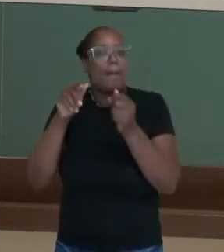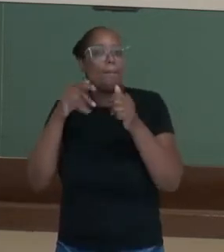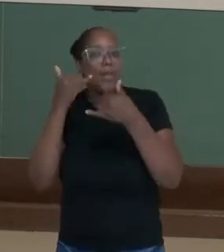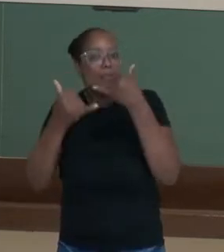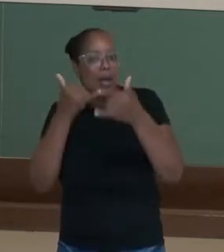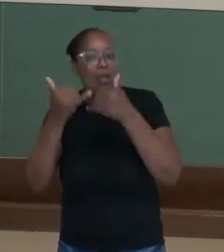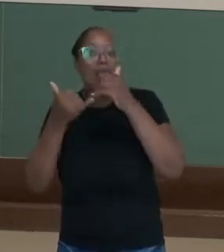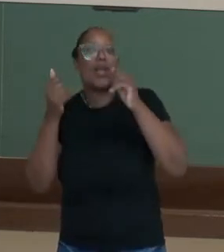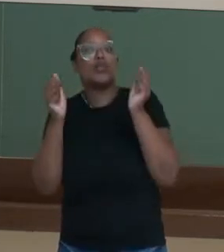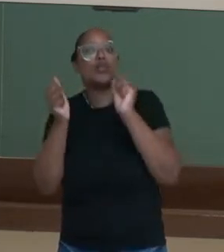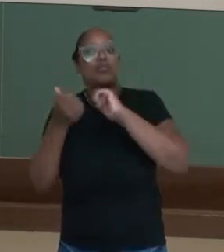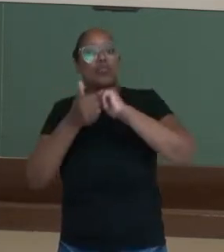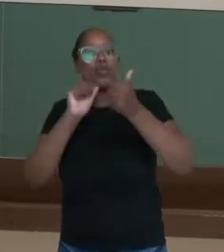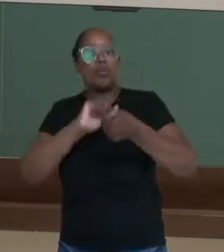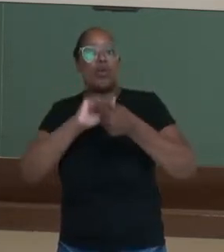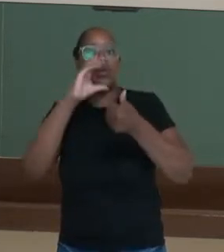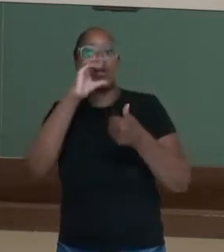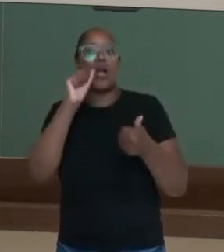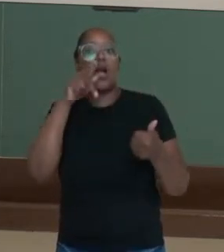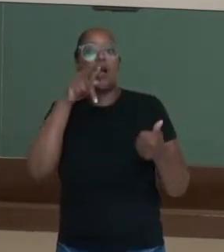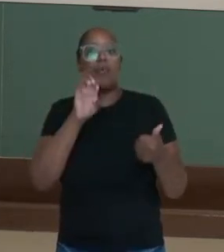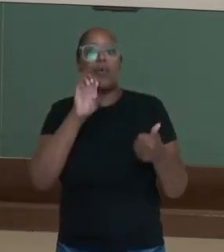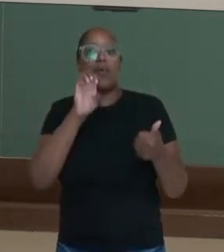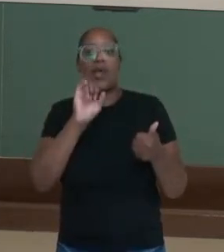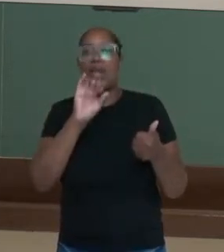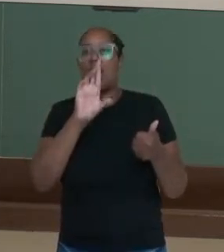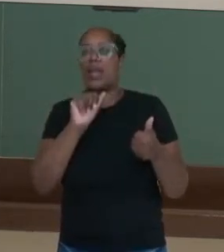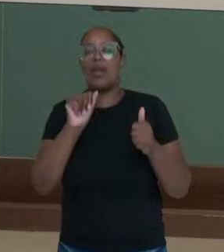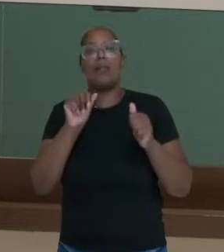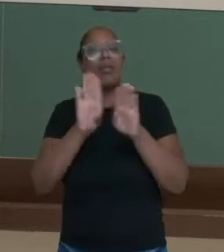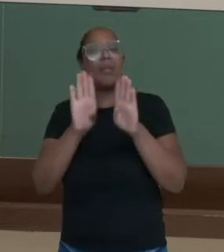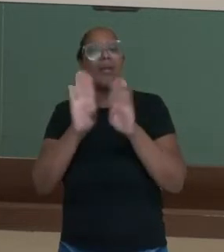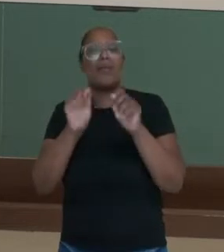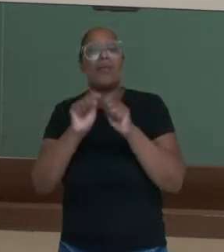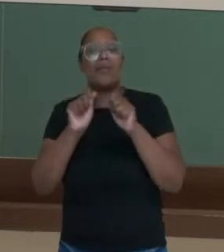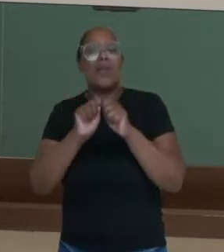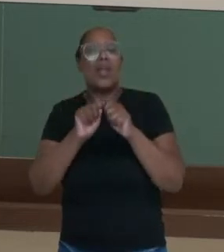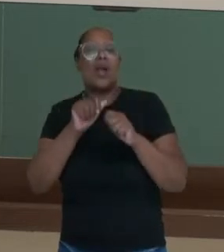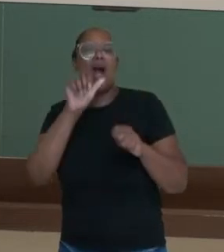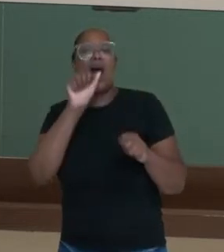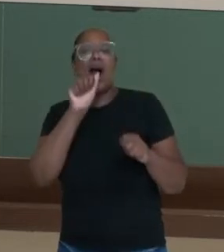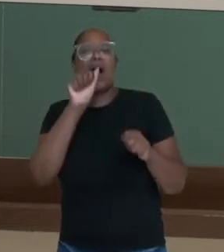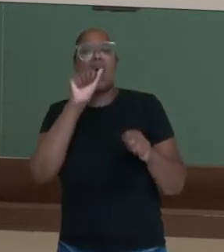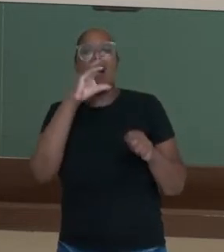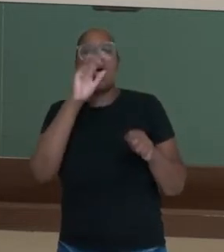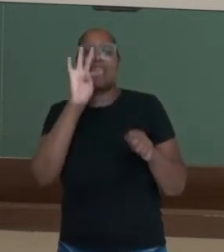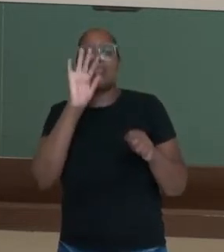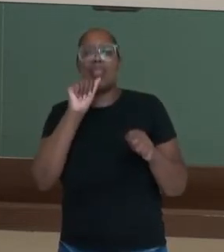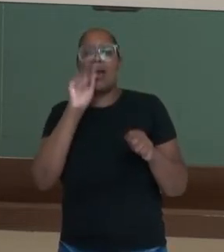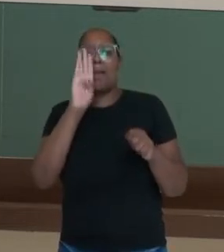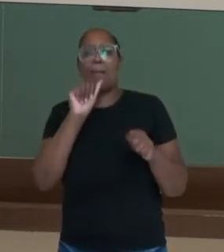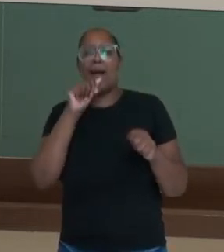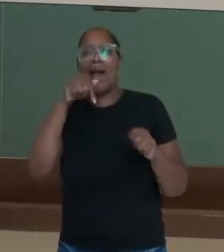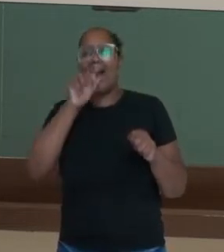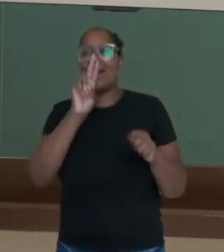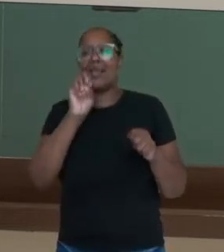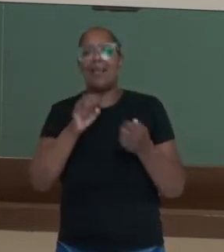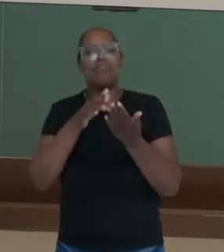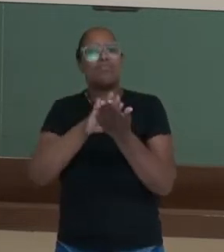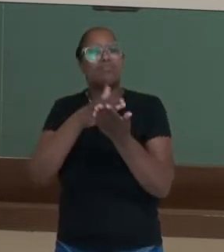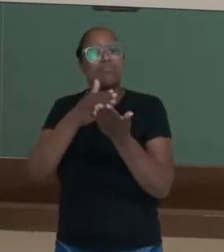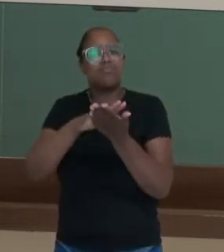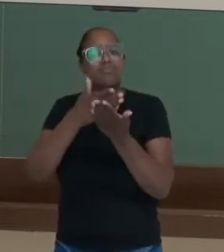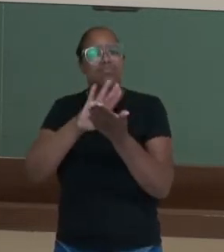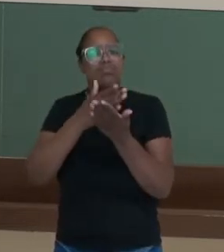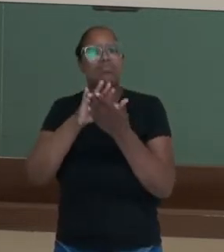da capoeira, certo? O berimbau, o pandeiro, o atabaque, o reco-reco e o agogô. Hoje, principalmente, o berimbau.